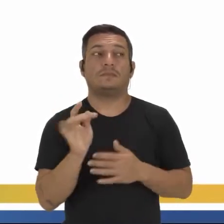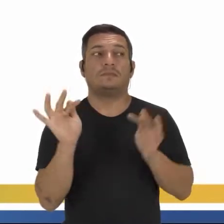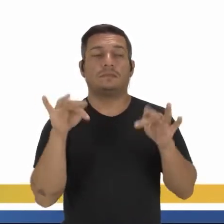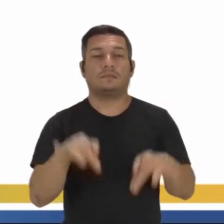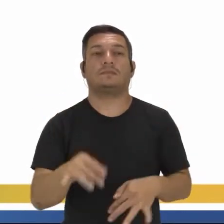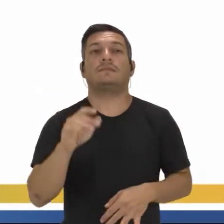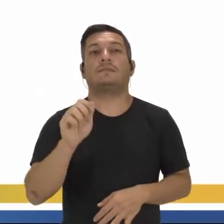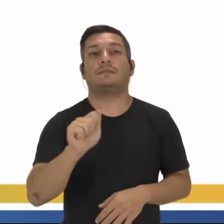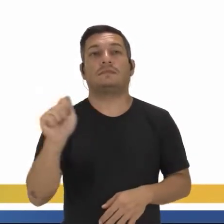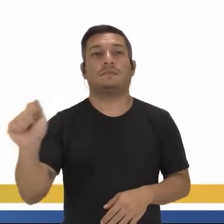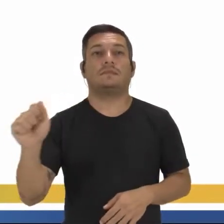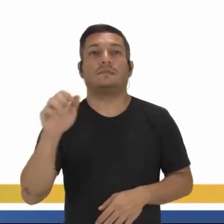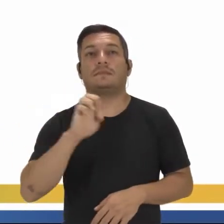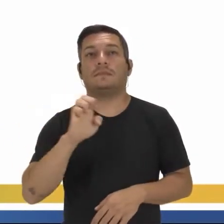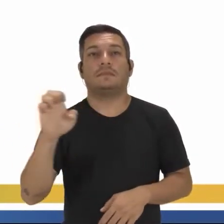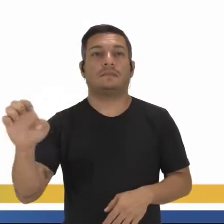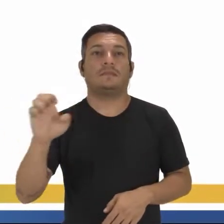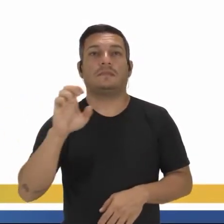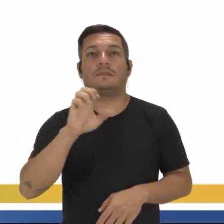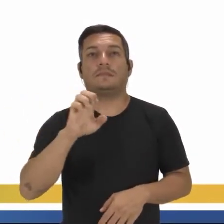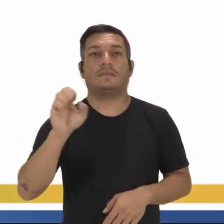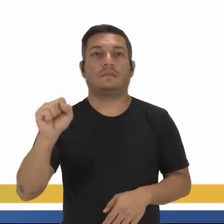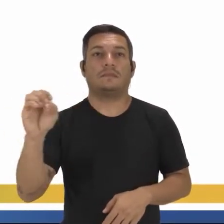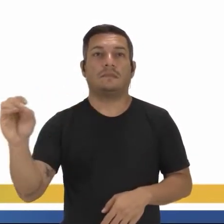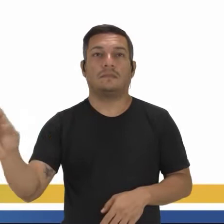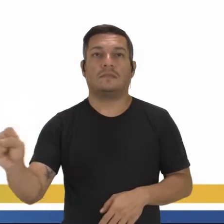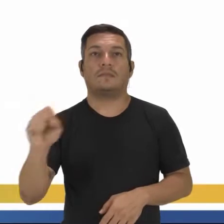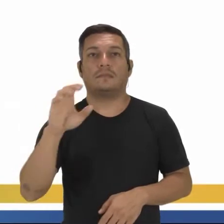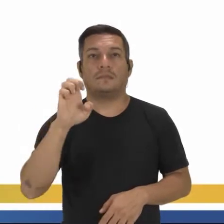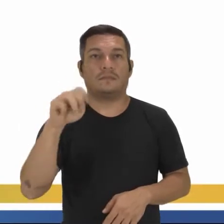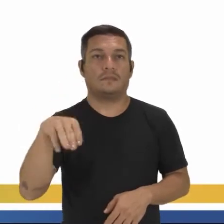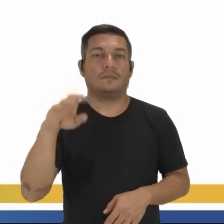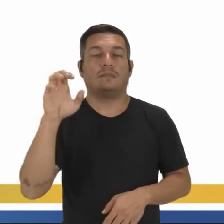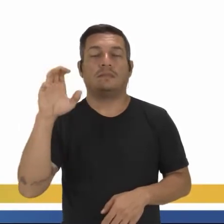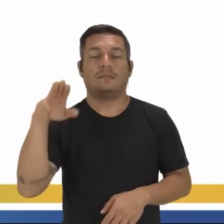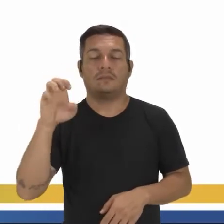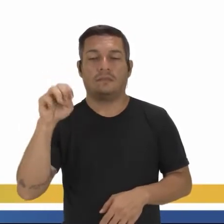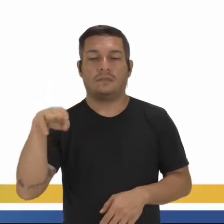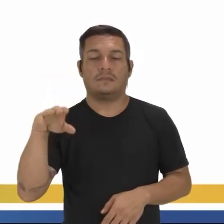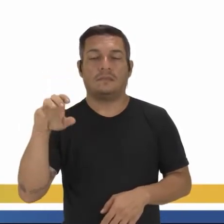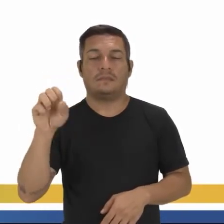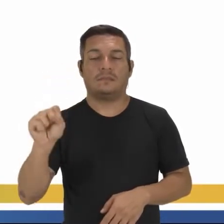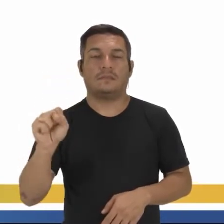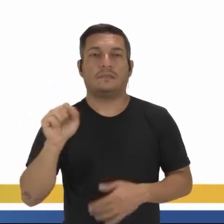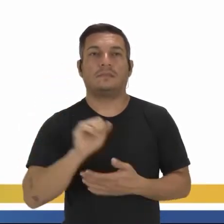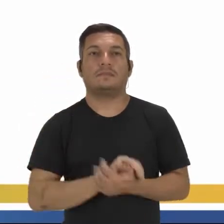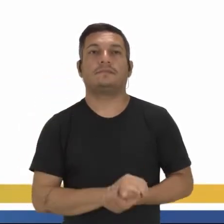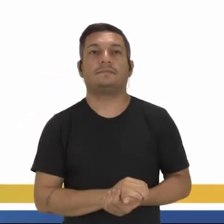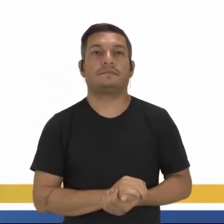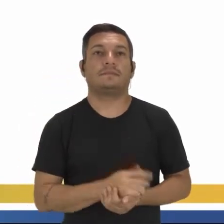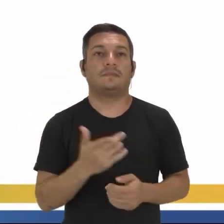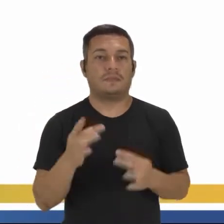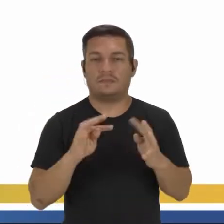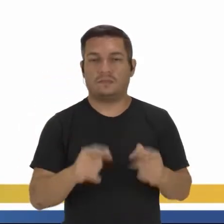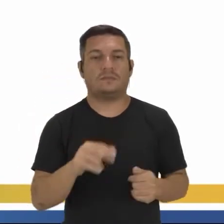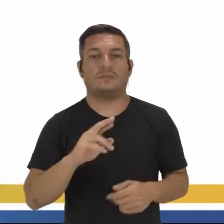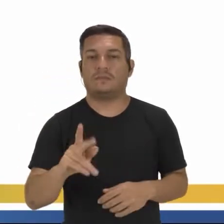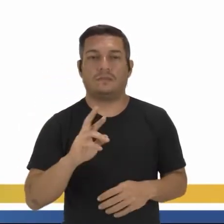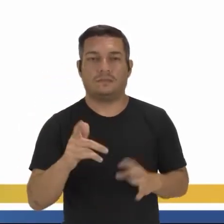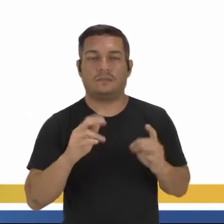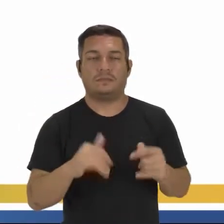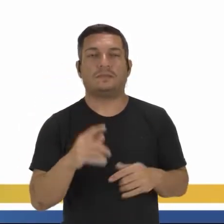em as, es, os, em e ens. Então, não são todas que